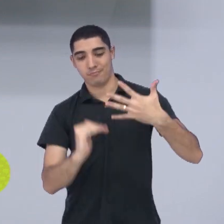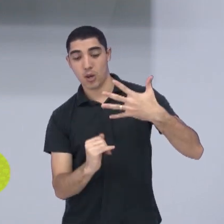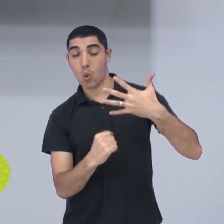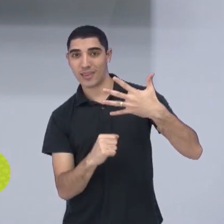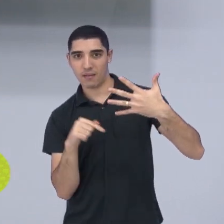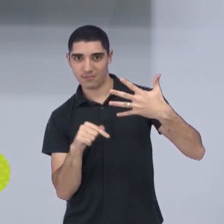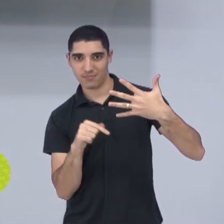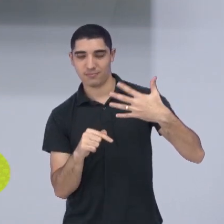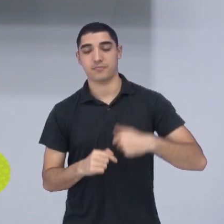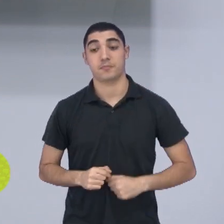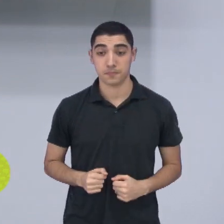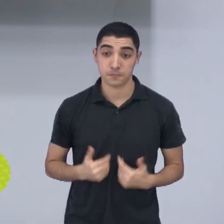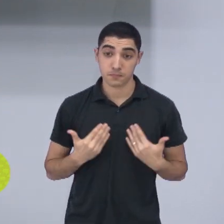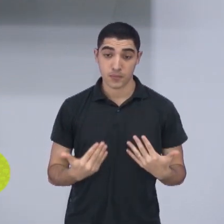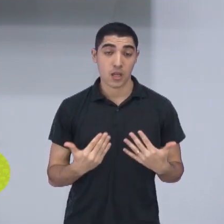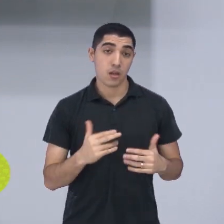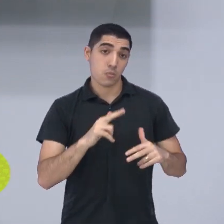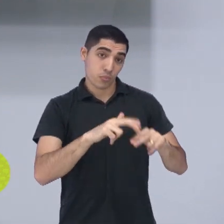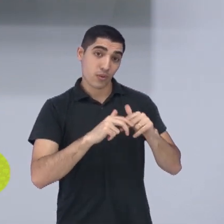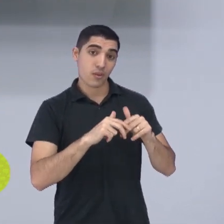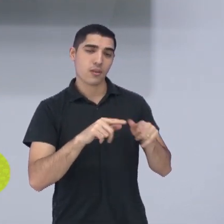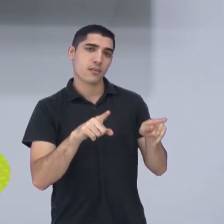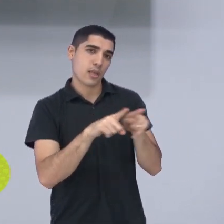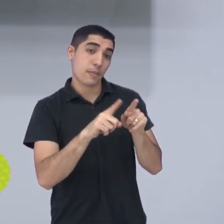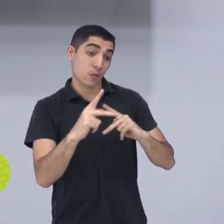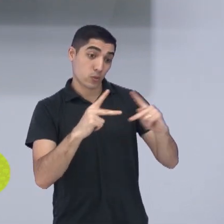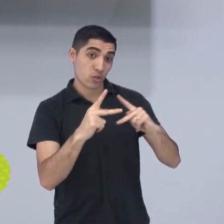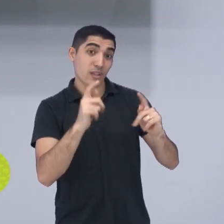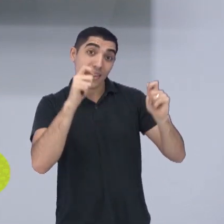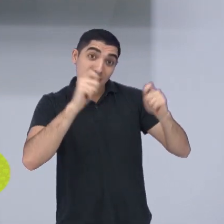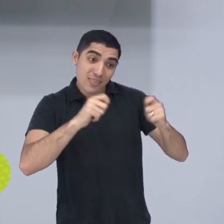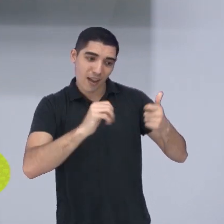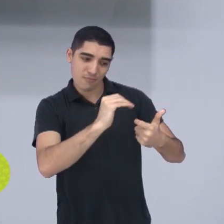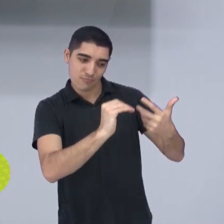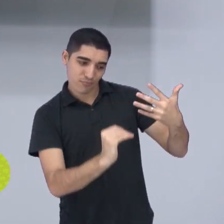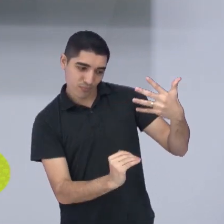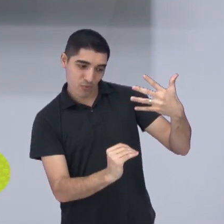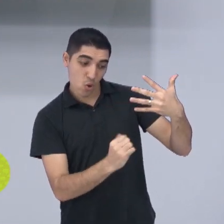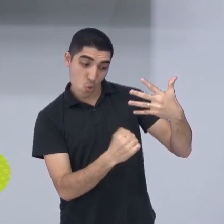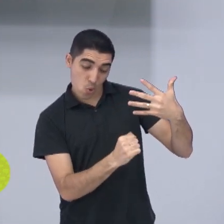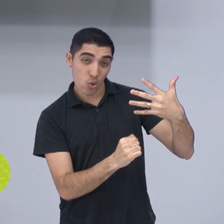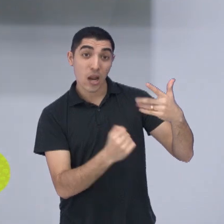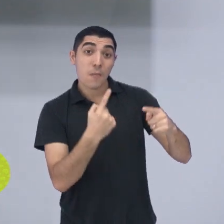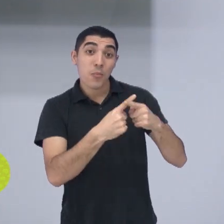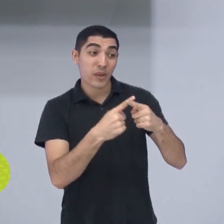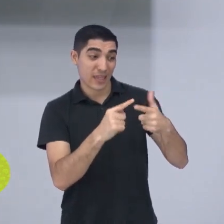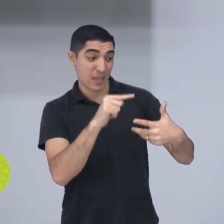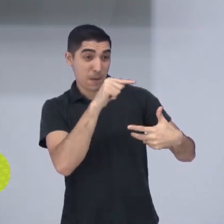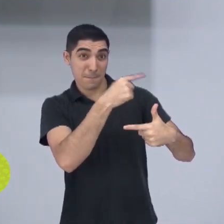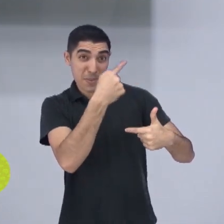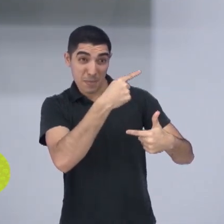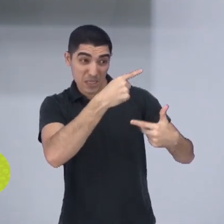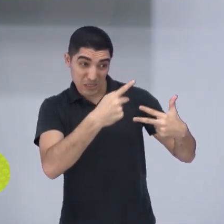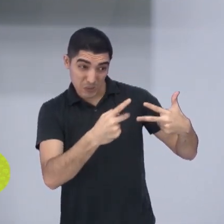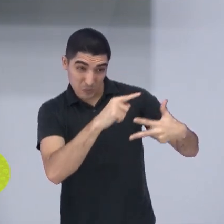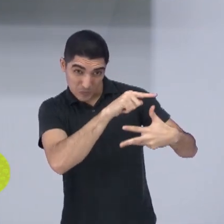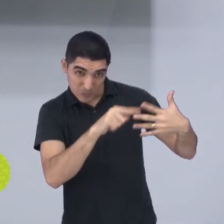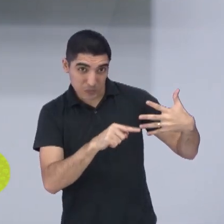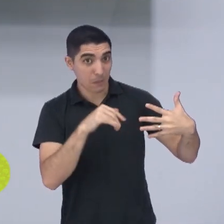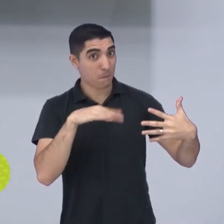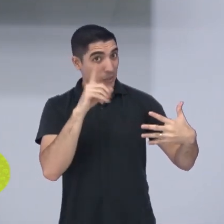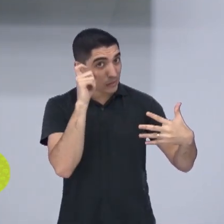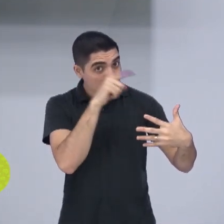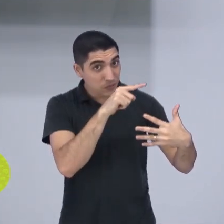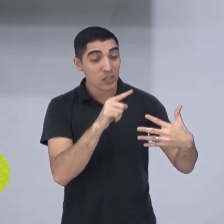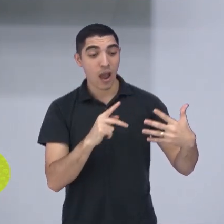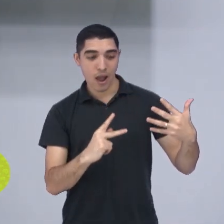de decidir em casa, fugir dos que estão lá em cima também, né? Dos primeiros colocados no cruzamento, tentar fugir desses